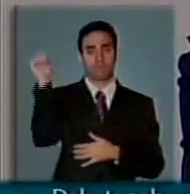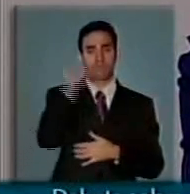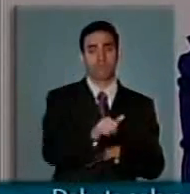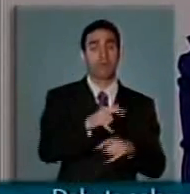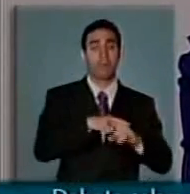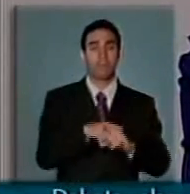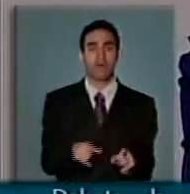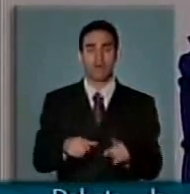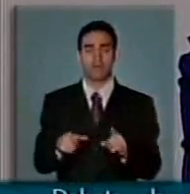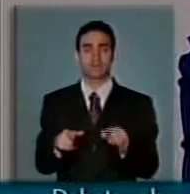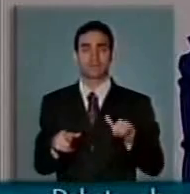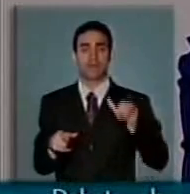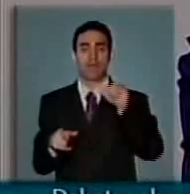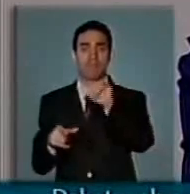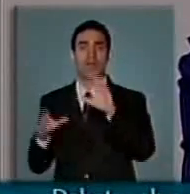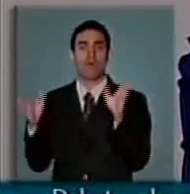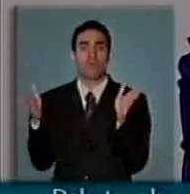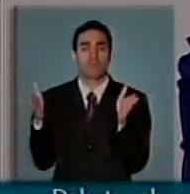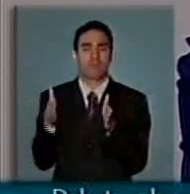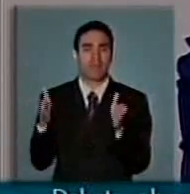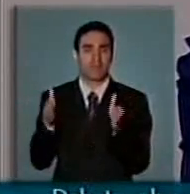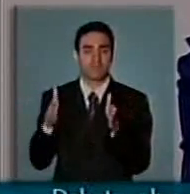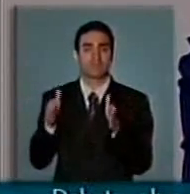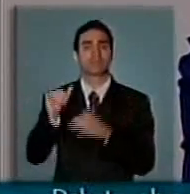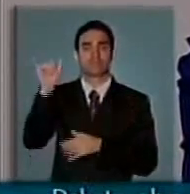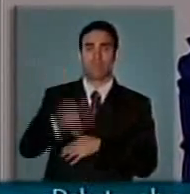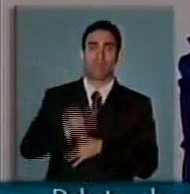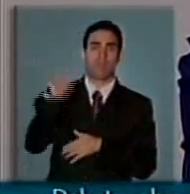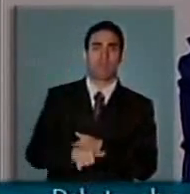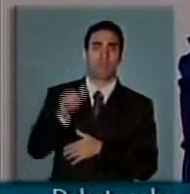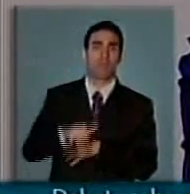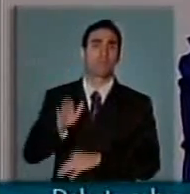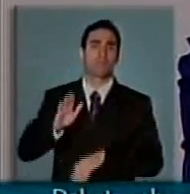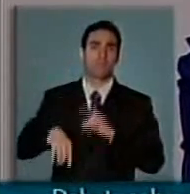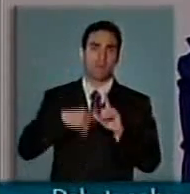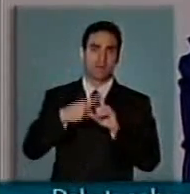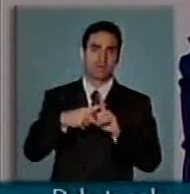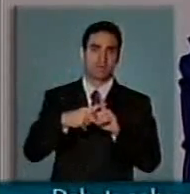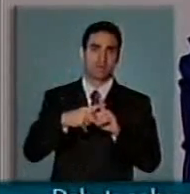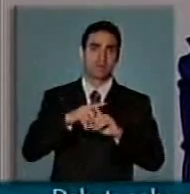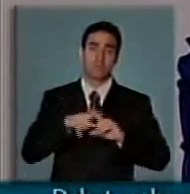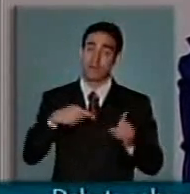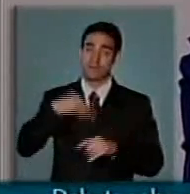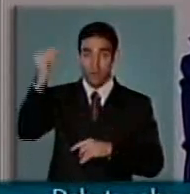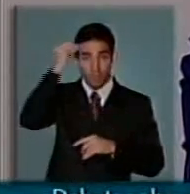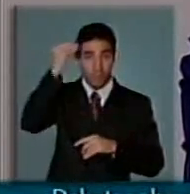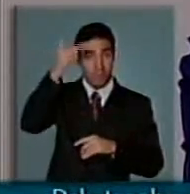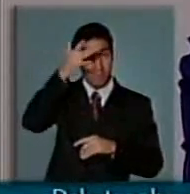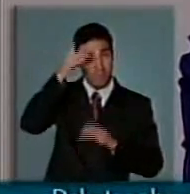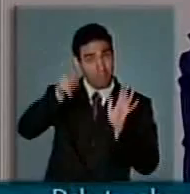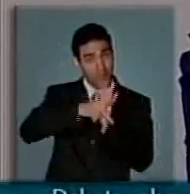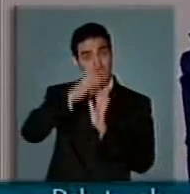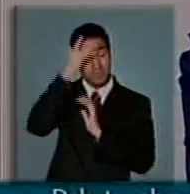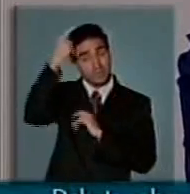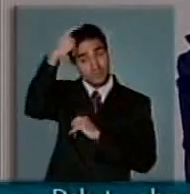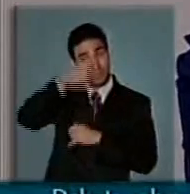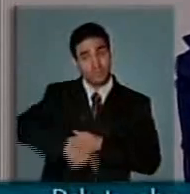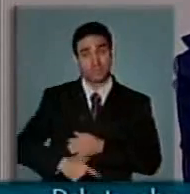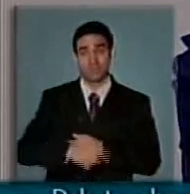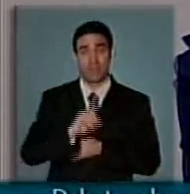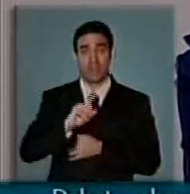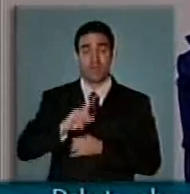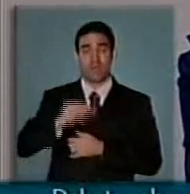maior parte deles realmente foi por erro humano, e não por falha da aeronave ou por qualquer outra atividade.